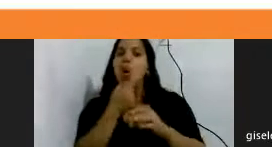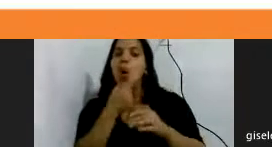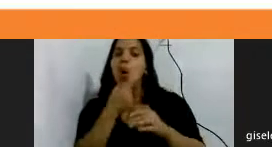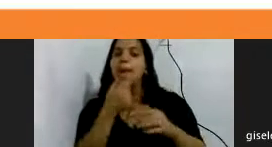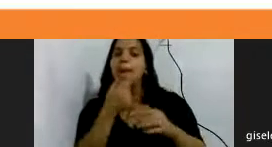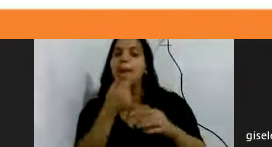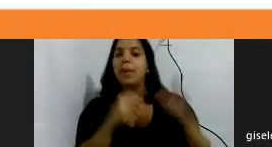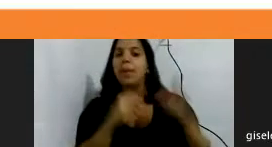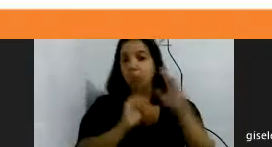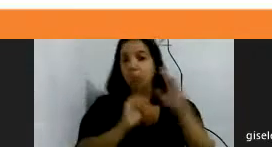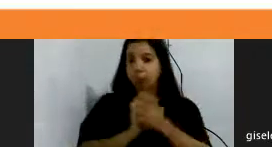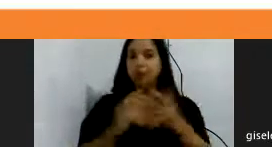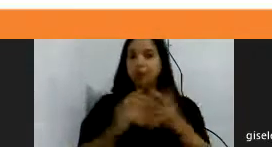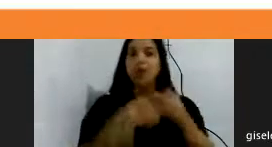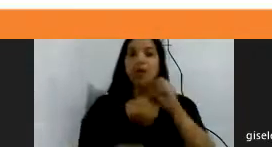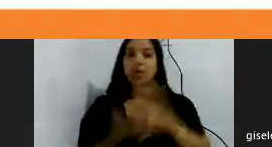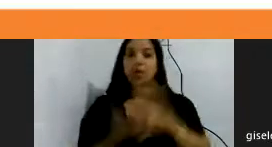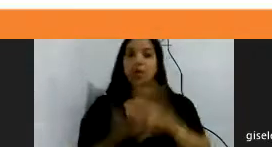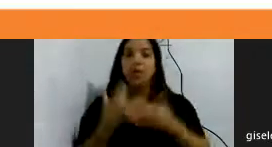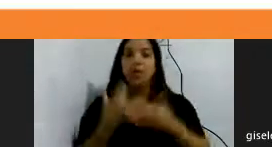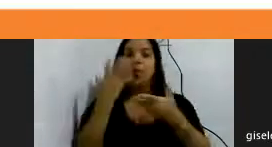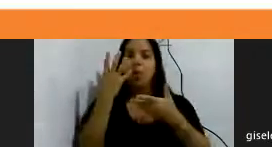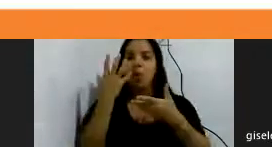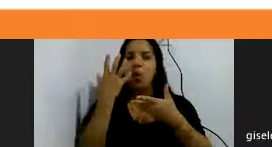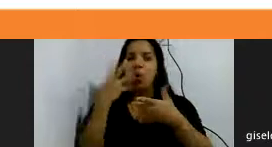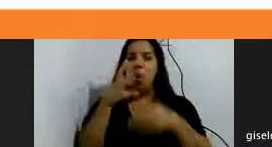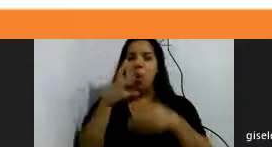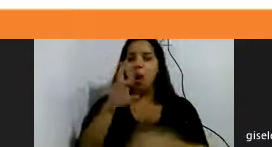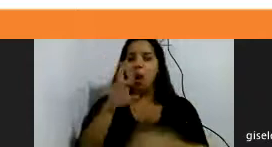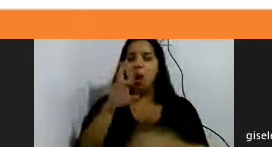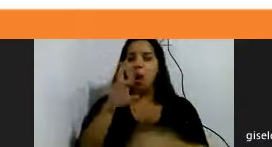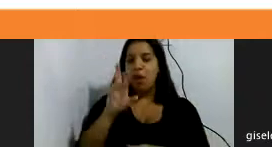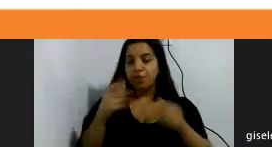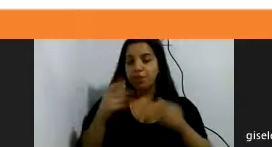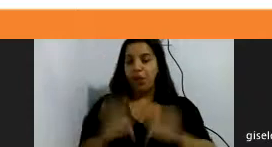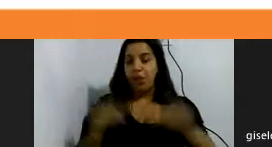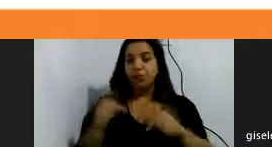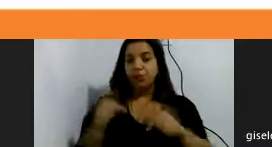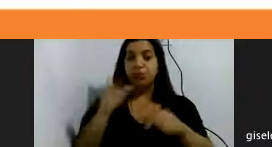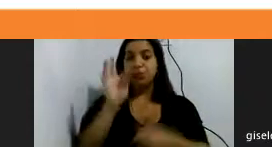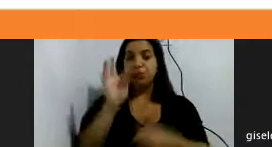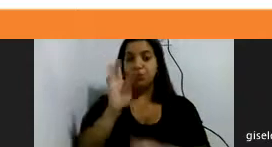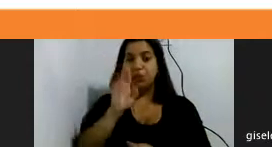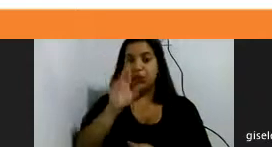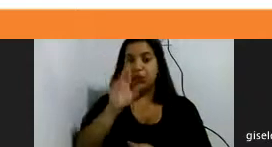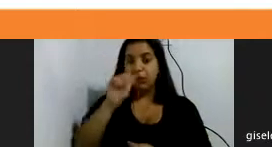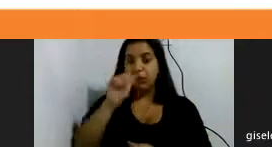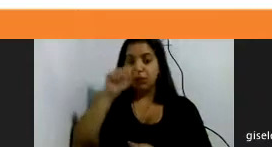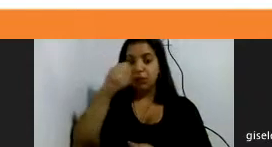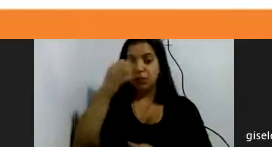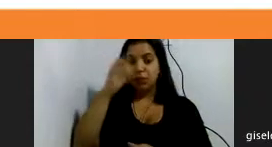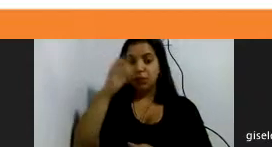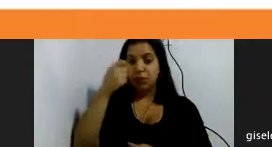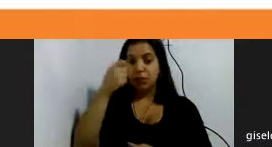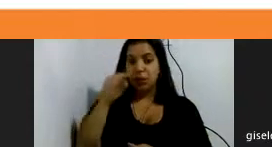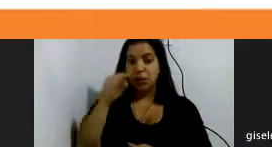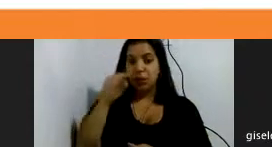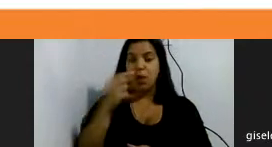com isso, ela desenvolveu uma reação transfusional grave. Então, o soro dessa mulher,